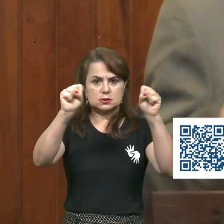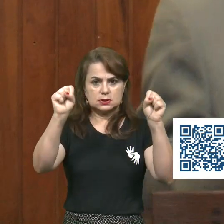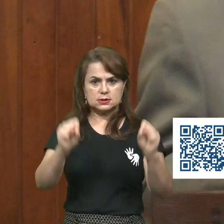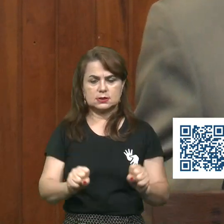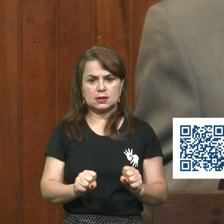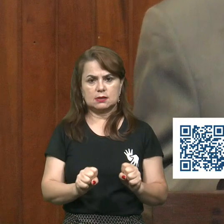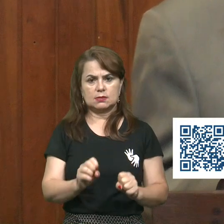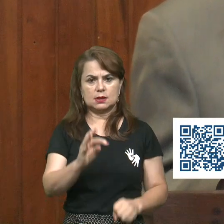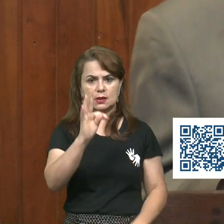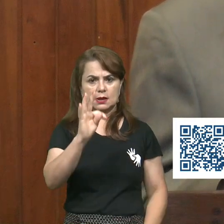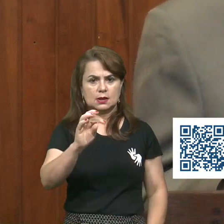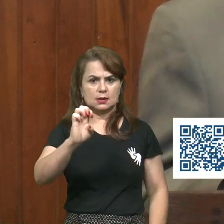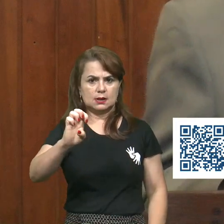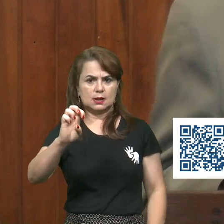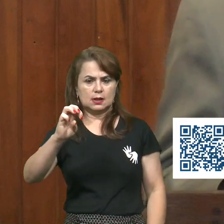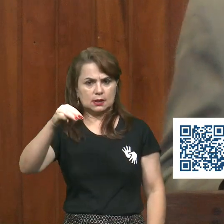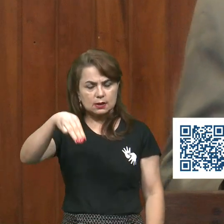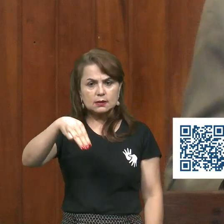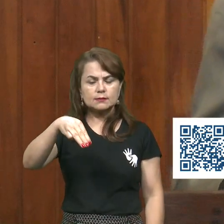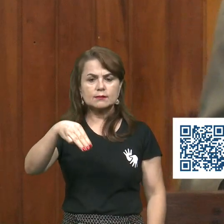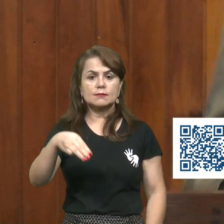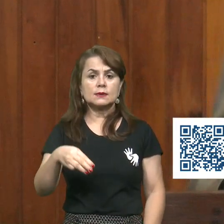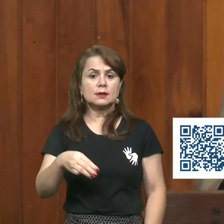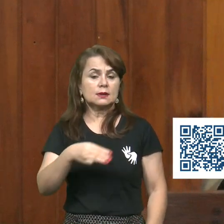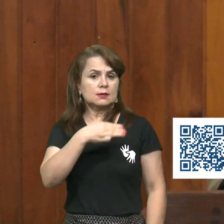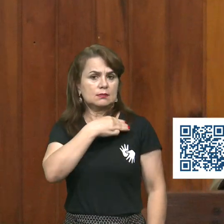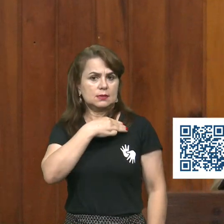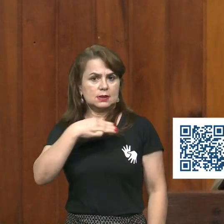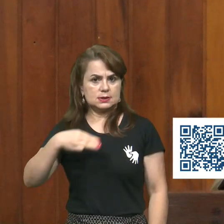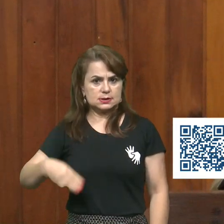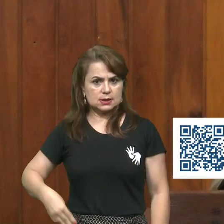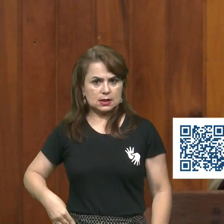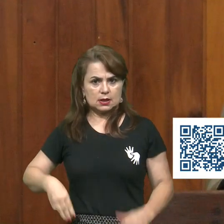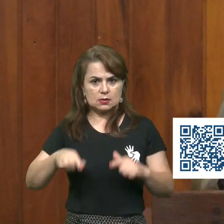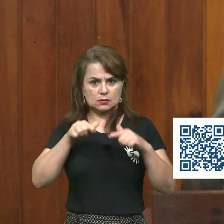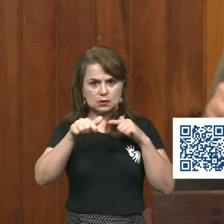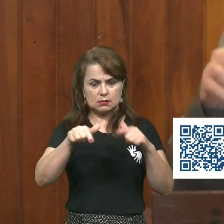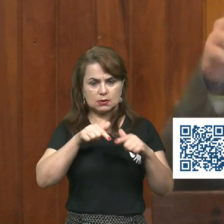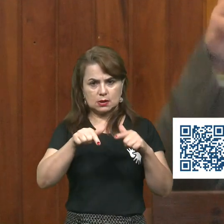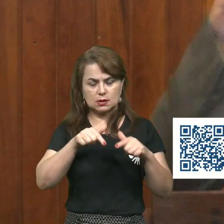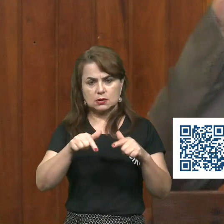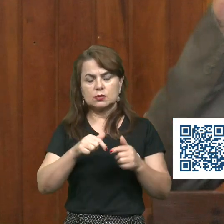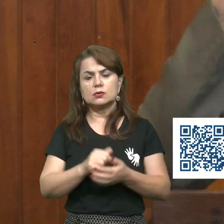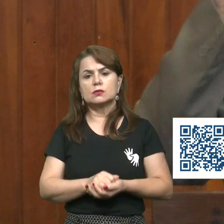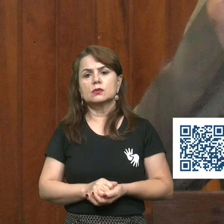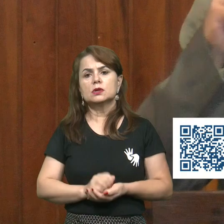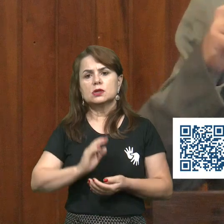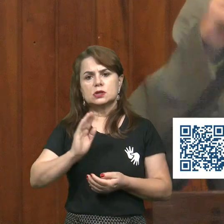O sistema do TEM, Ministério do Trabalho e do Emprego, no período divulgado, foram